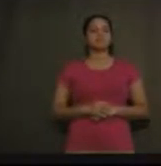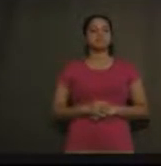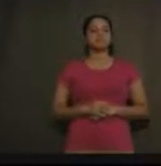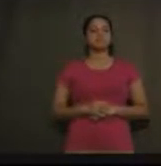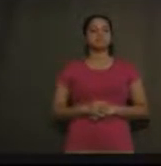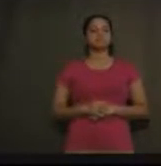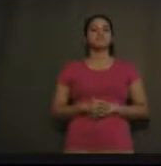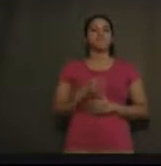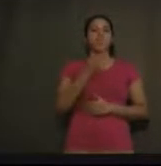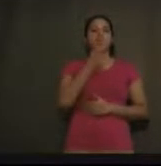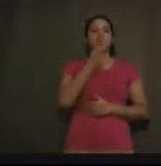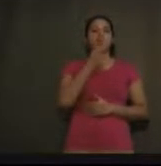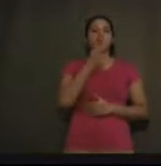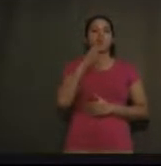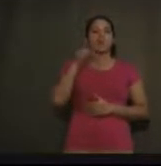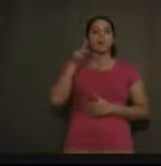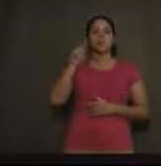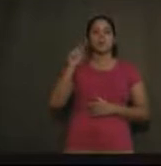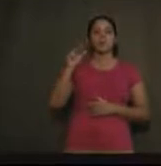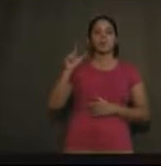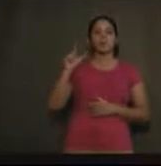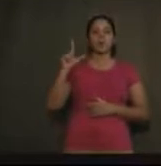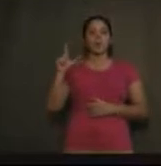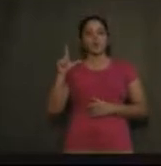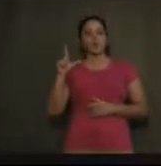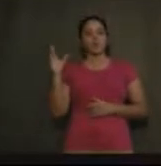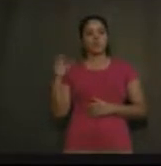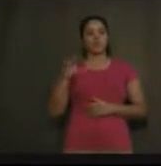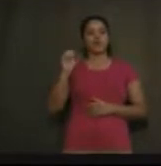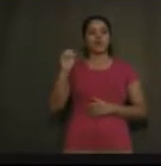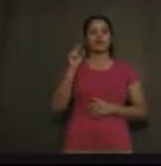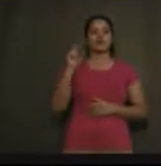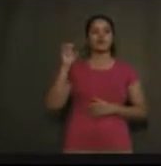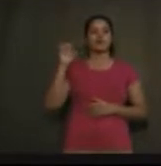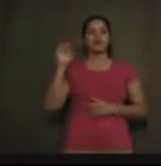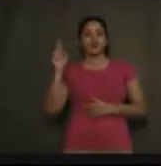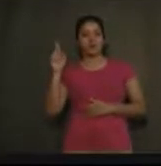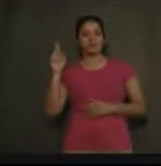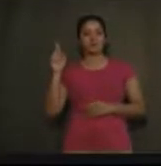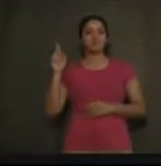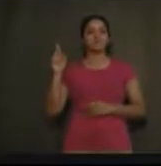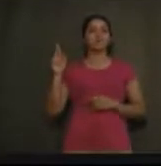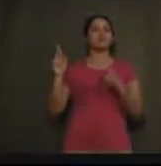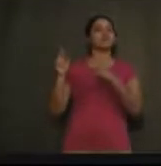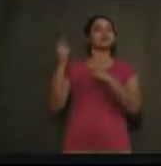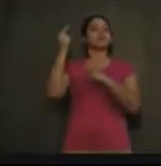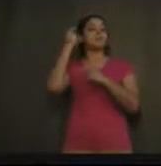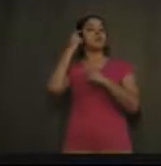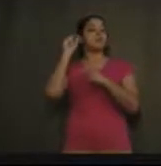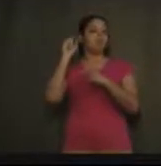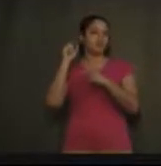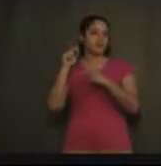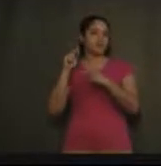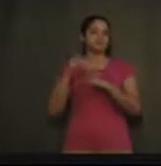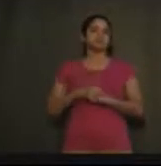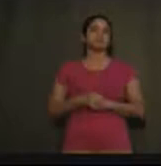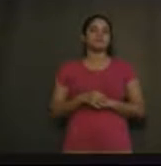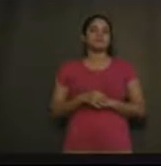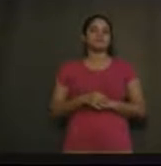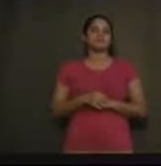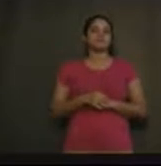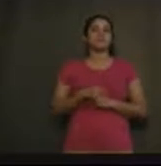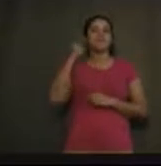Poincaré não ousou atacar o problema dos N corpos na formulação geral proposta por